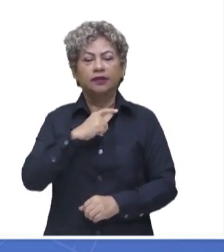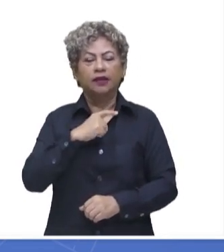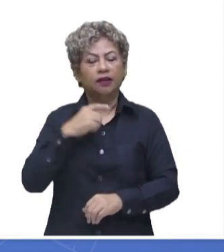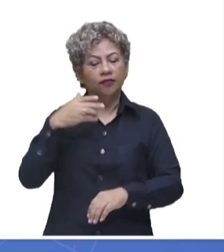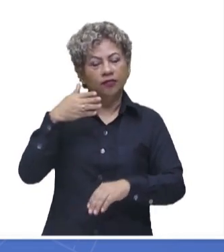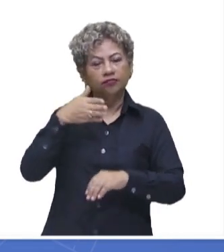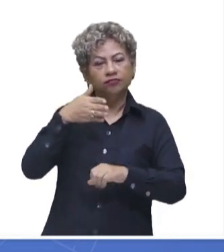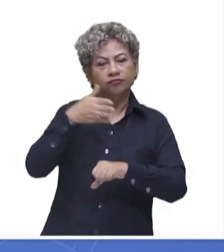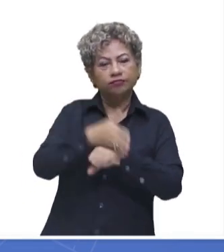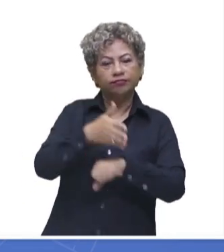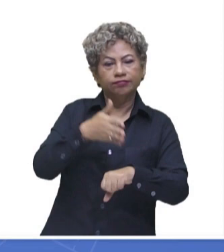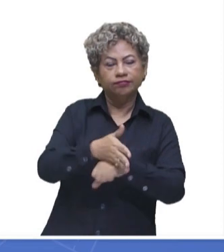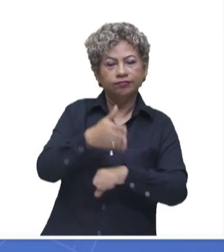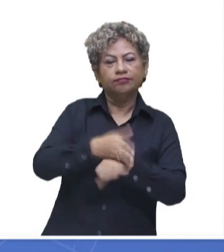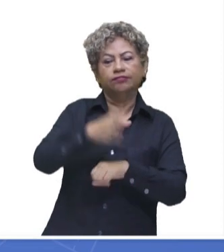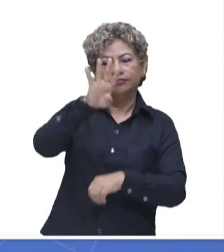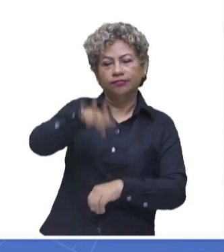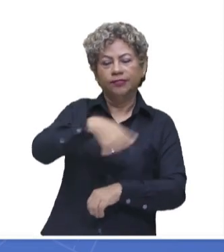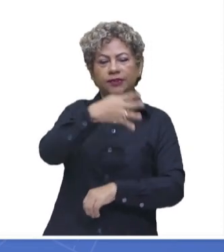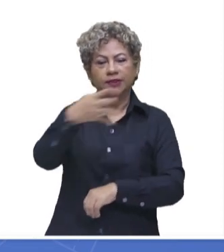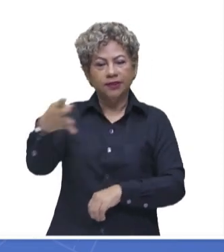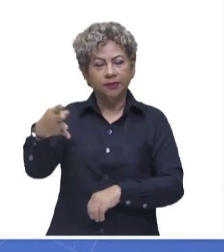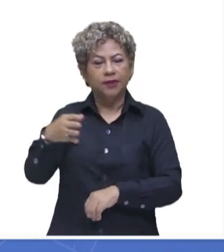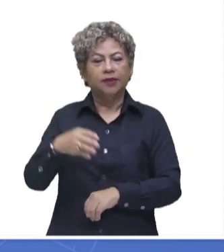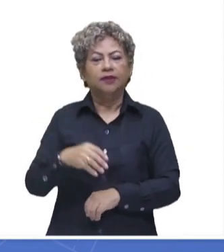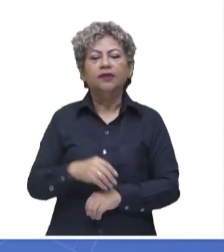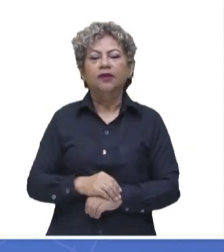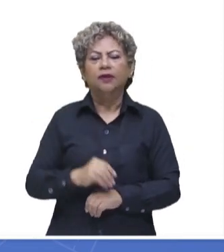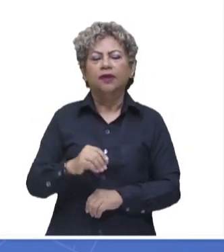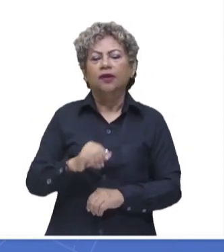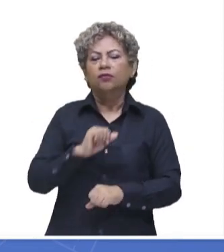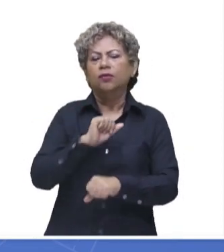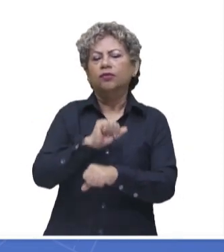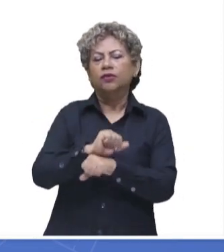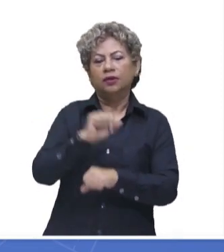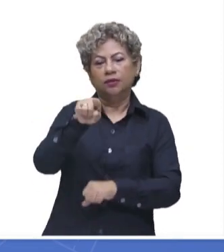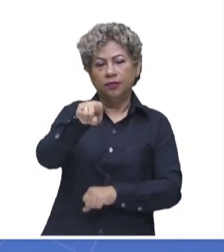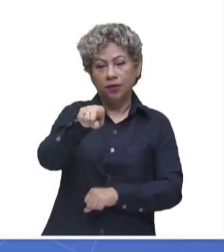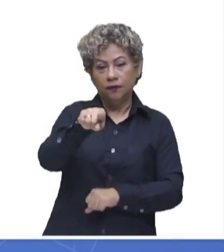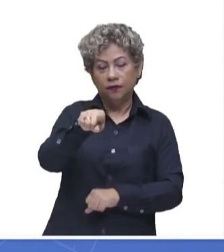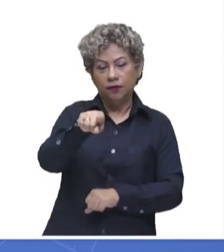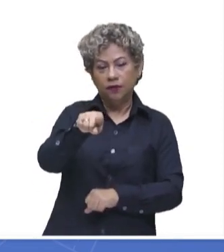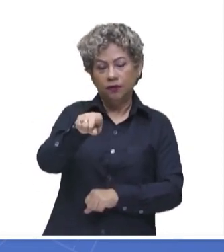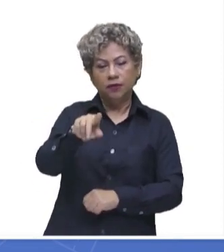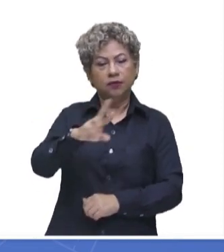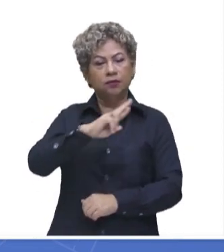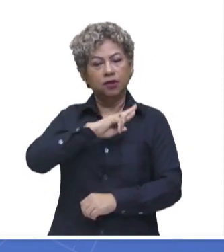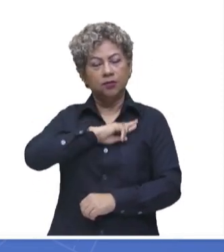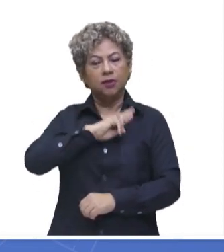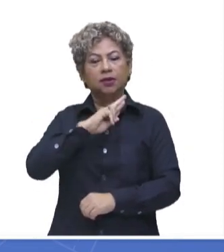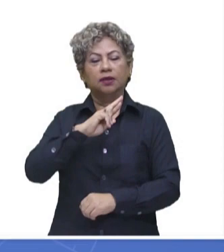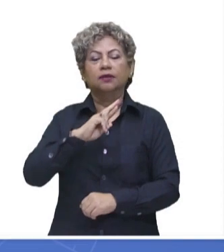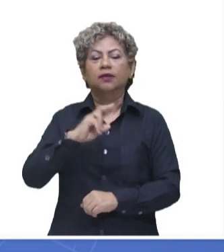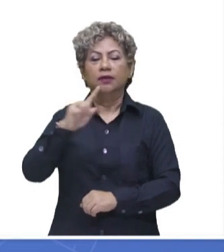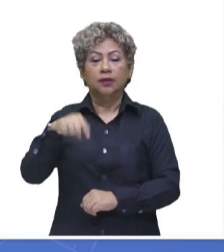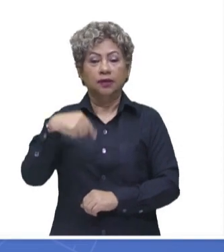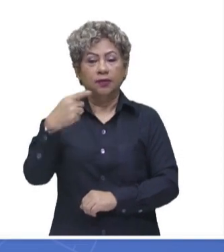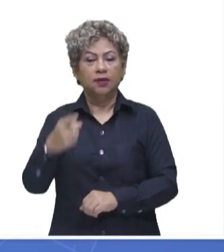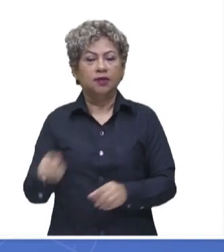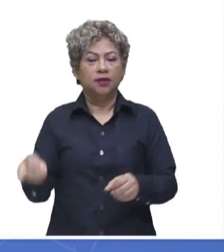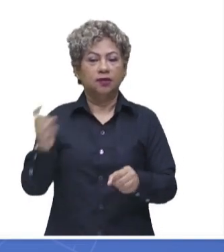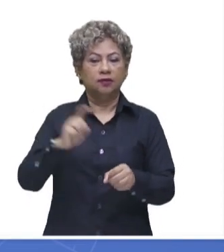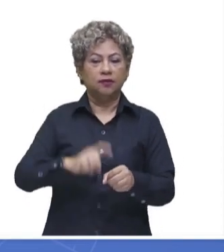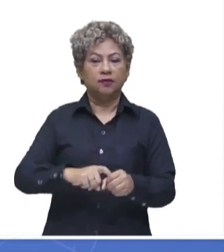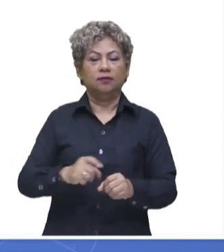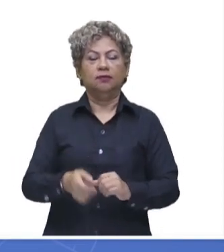anos da tabela, tá bom? Vamos deixar então um tempinho para vocês analisarem e daqui a pouco a gente volta para comentar a respeito. Até